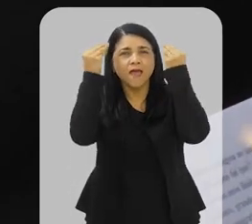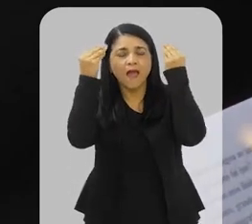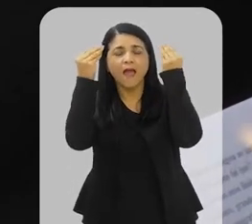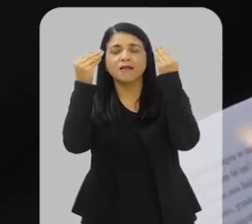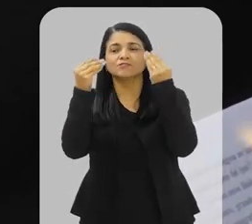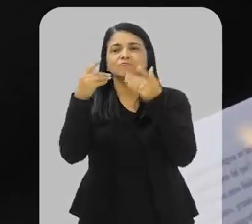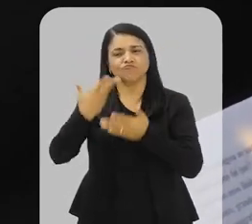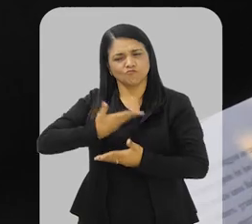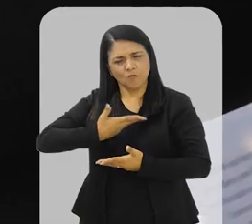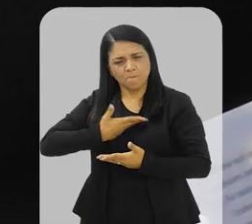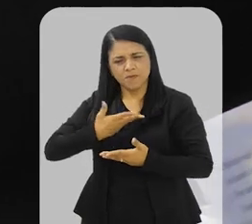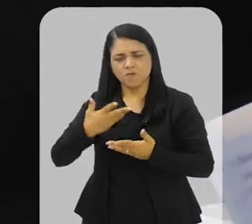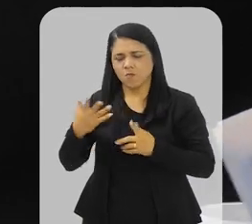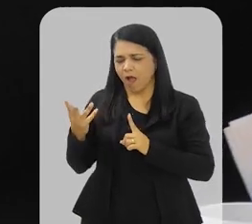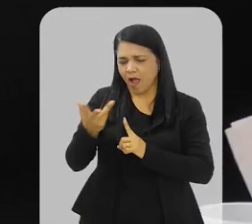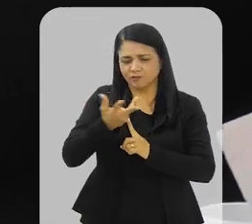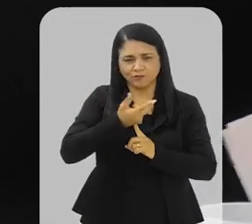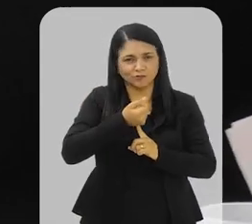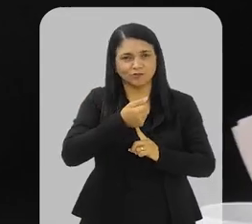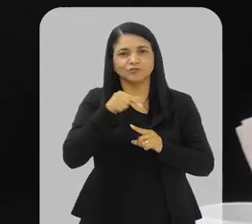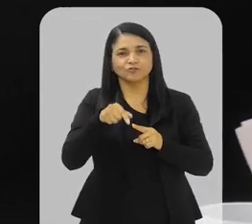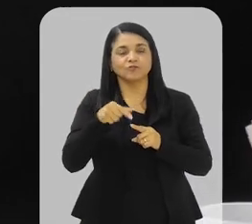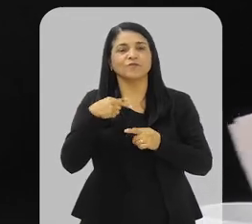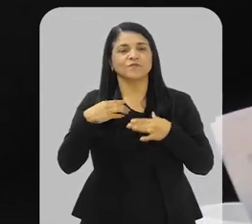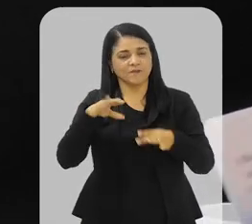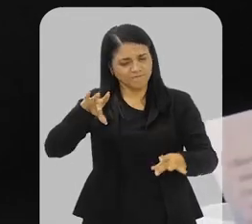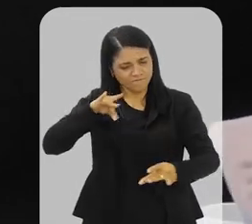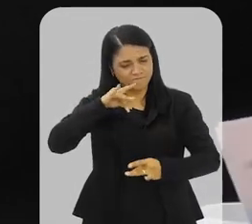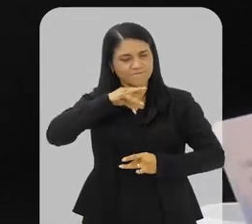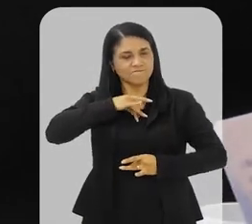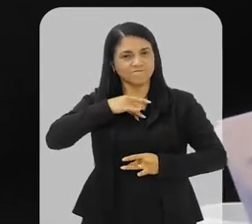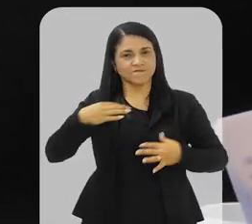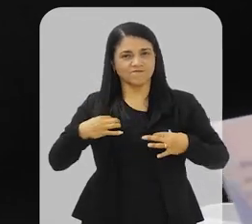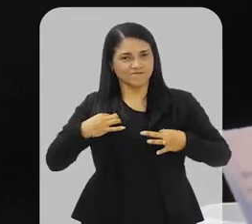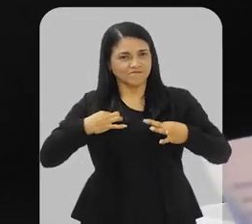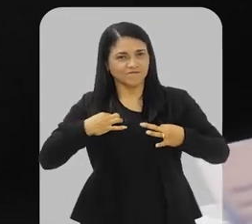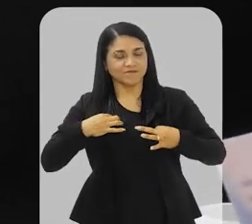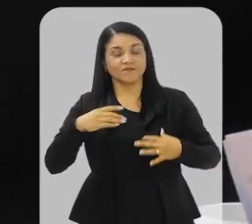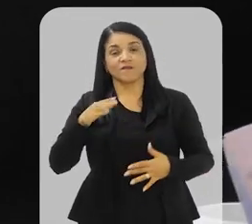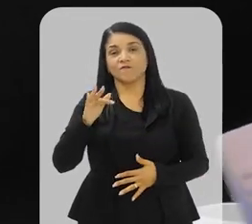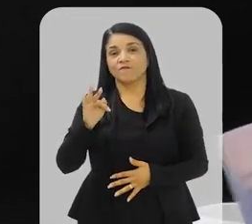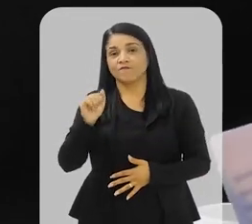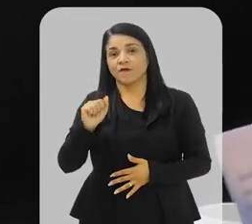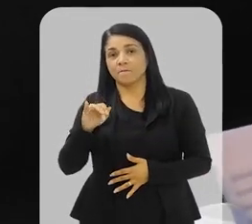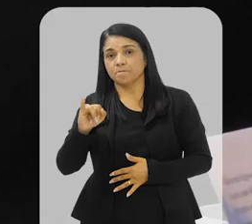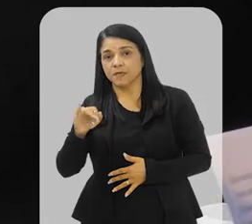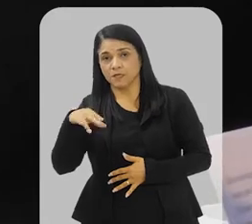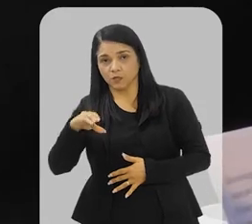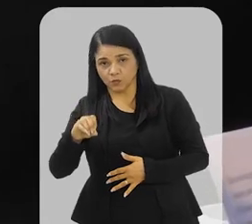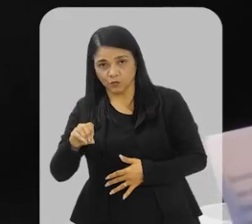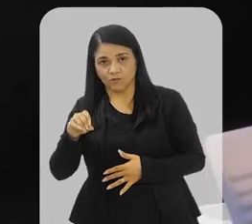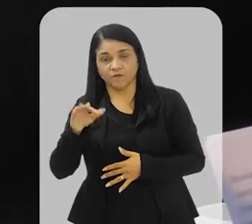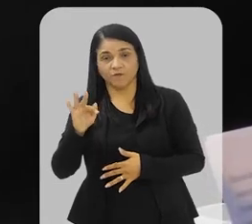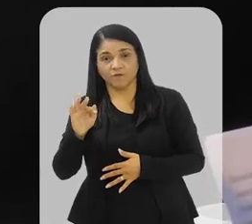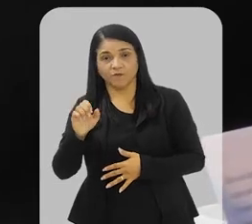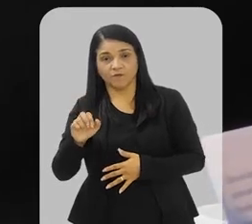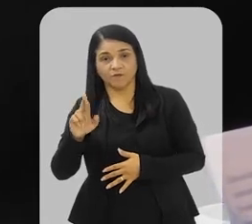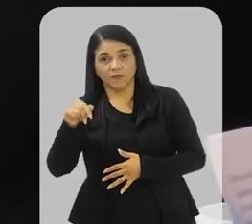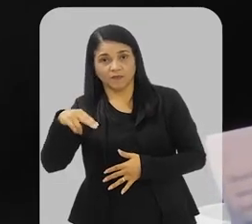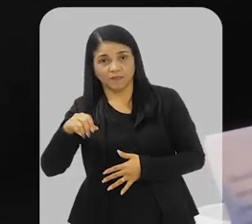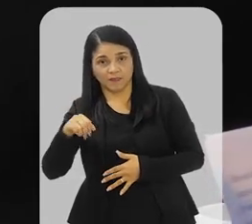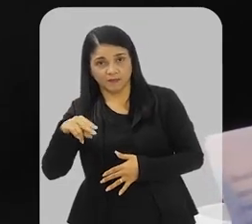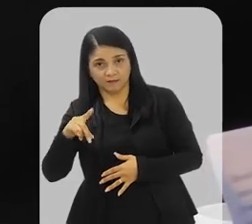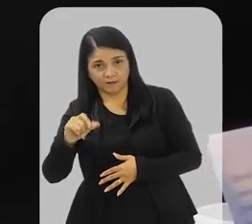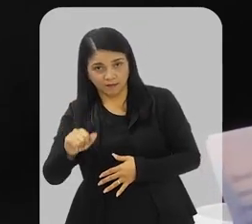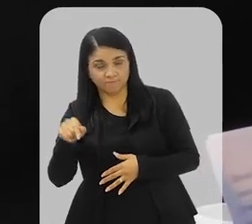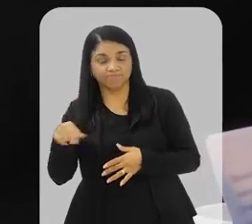maquiagem foi do Cléber Oliveira que é um grande maquiador artístico figurino de Fernanda Sabino que é uma equipe que trabalha com etc e tal há 30 anos então a